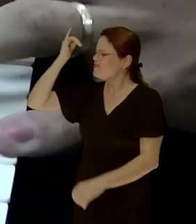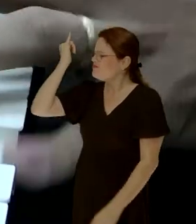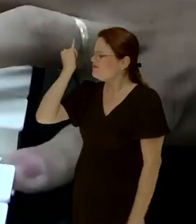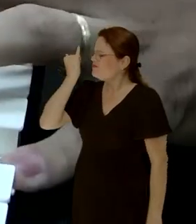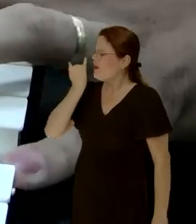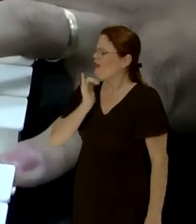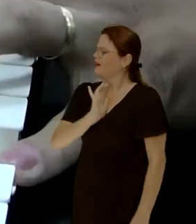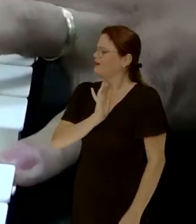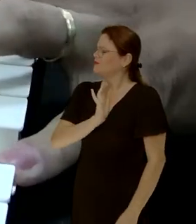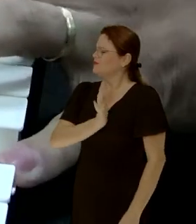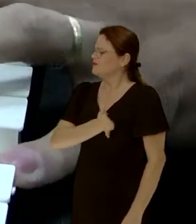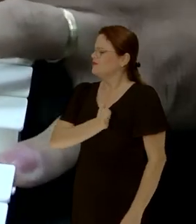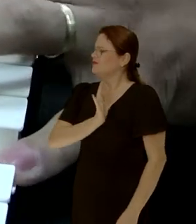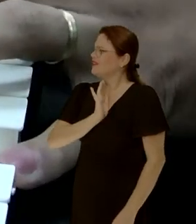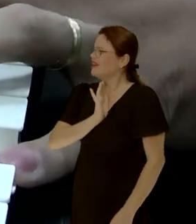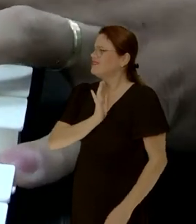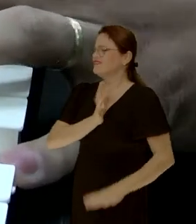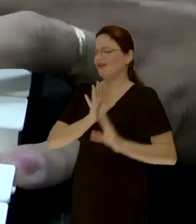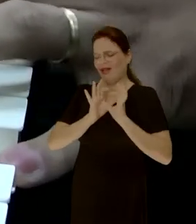fala,